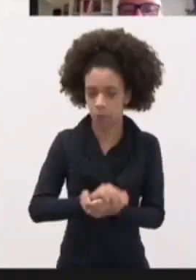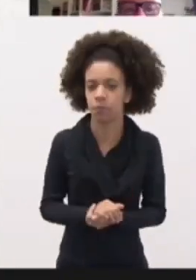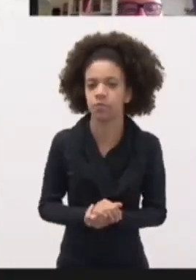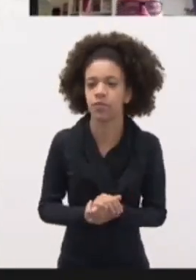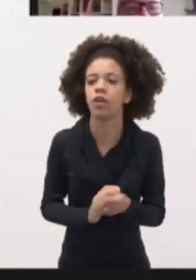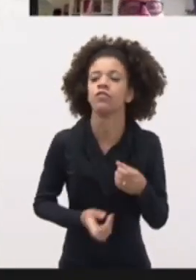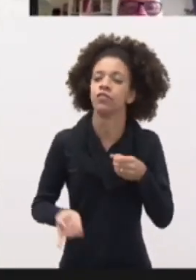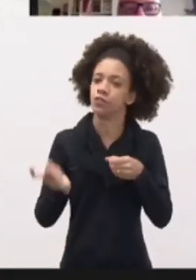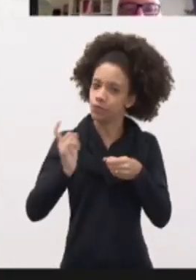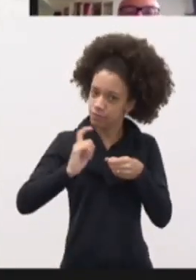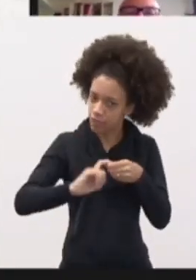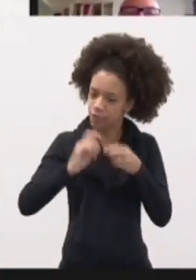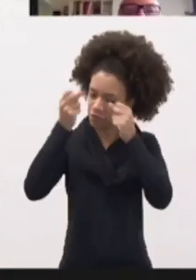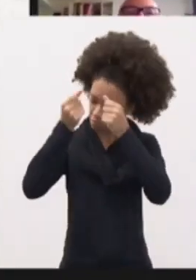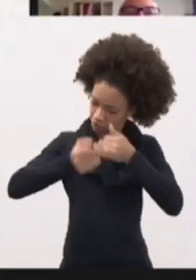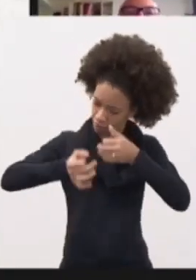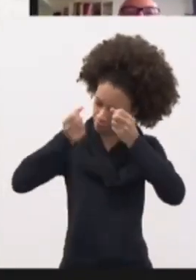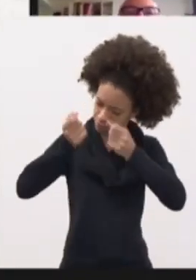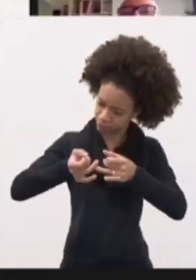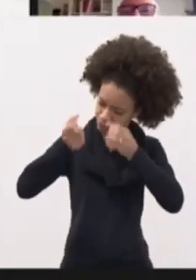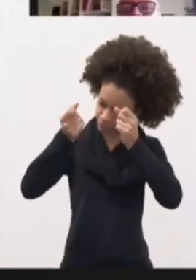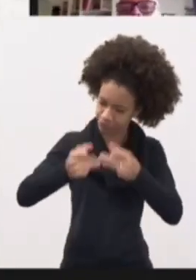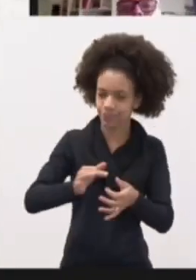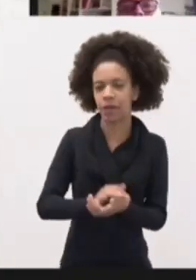gente vai falar bastante também.